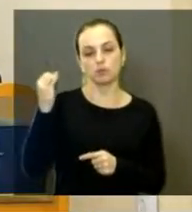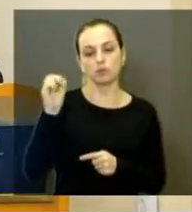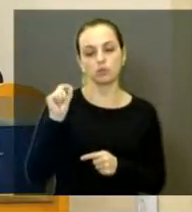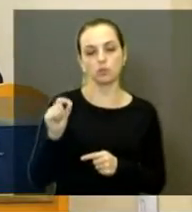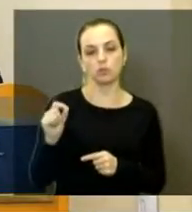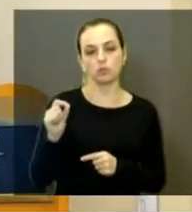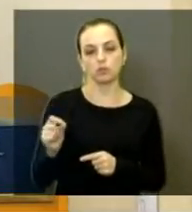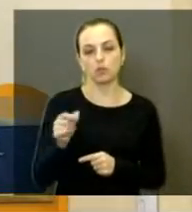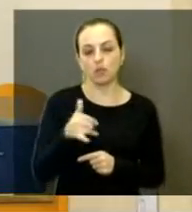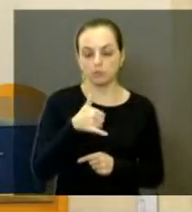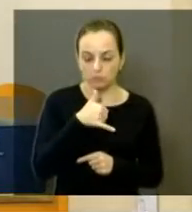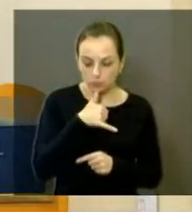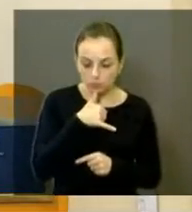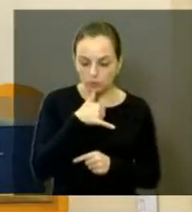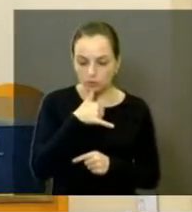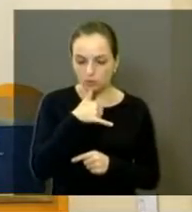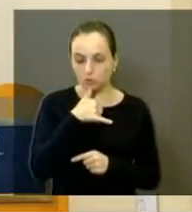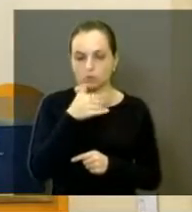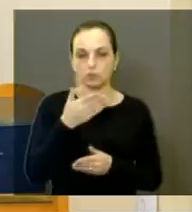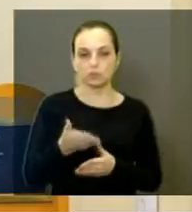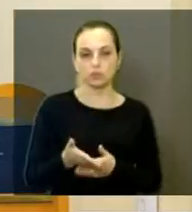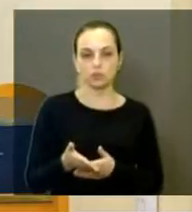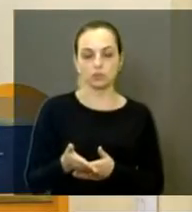É lamentável,